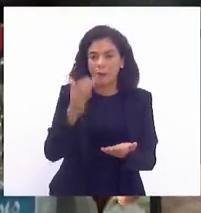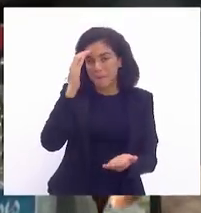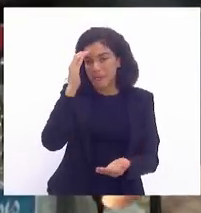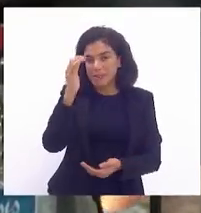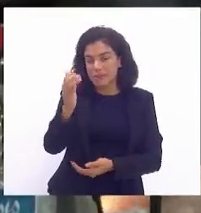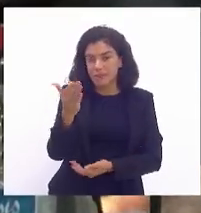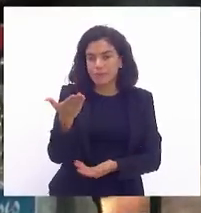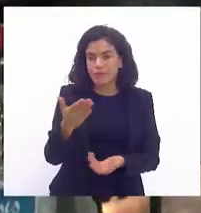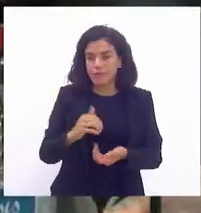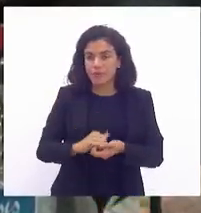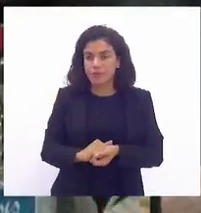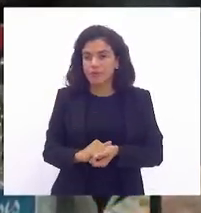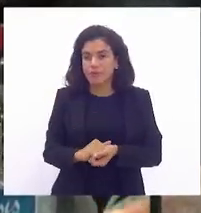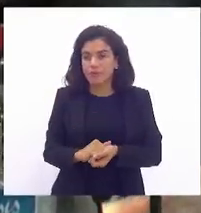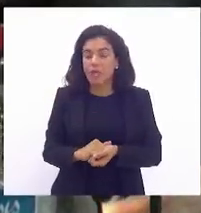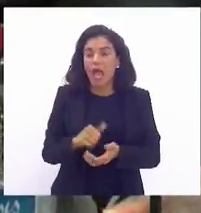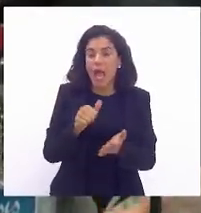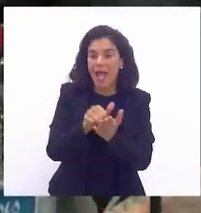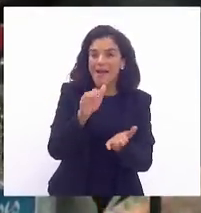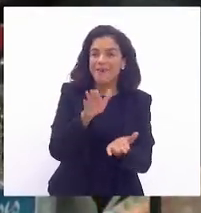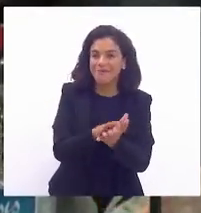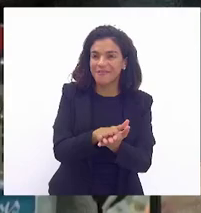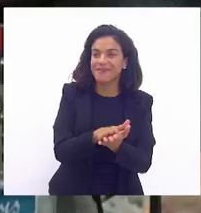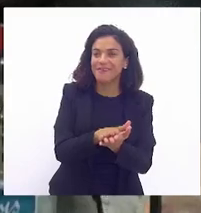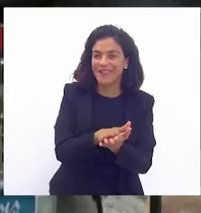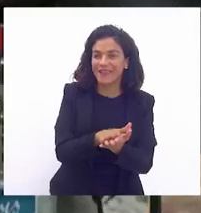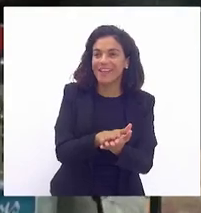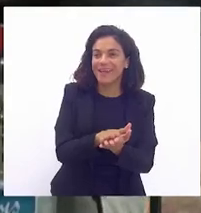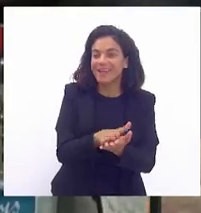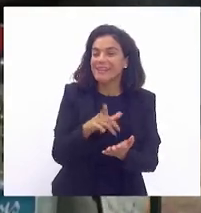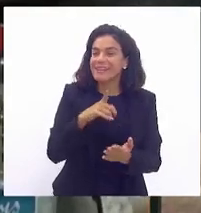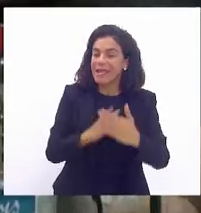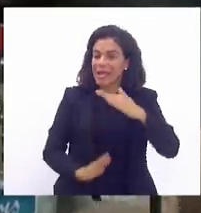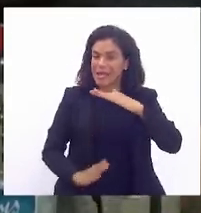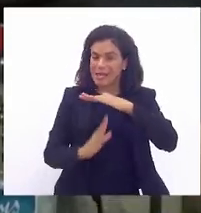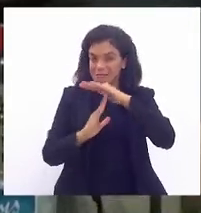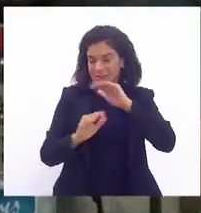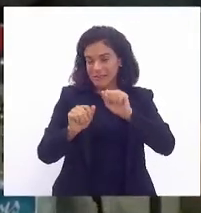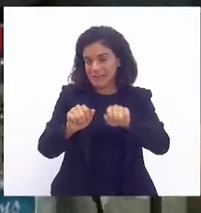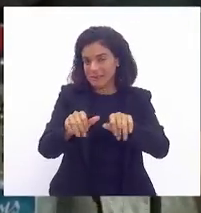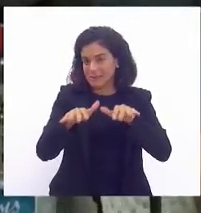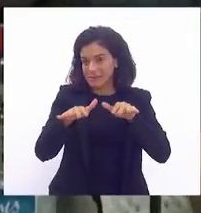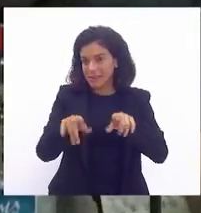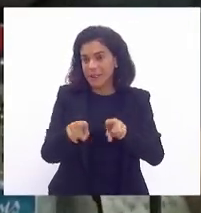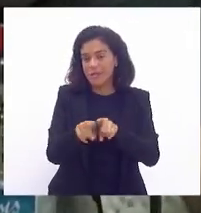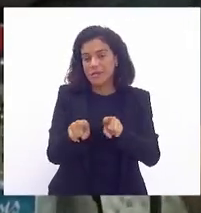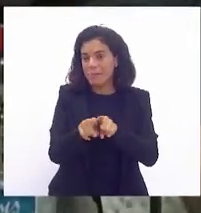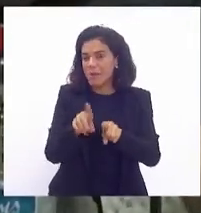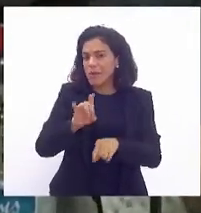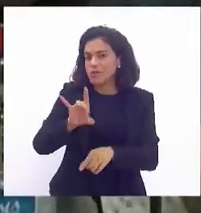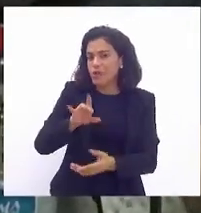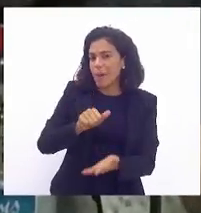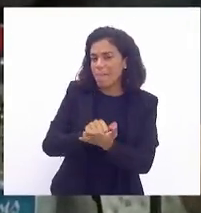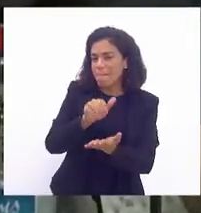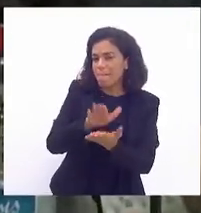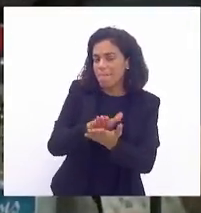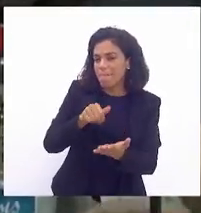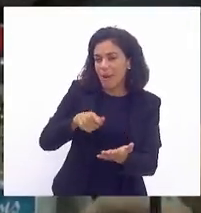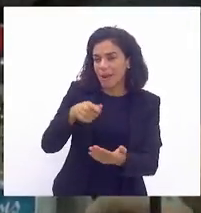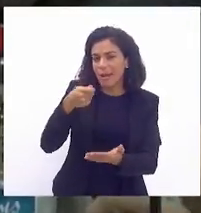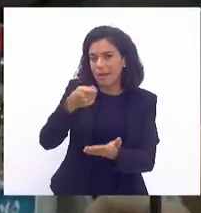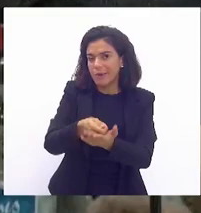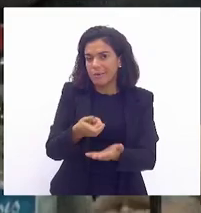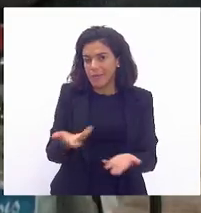para aplicar uma multa. A multa tem que levar em consideração a capacidade de pagamento. E não basta só o pagamento, porque não adianta nada de uma